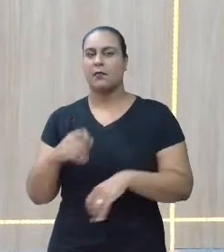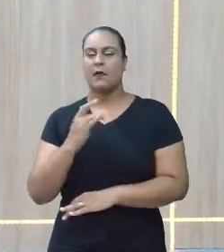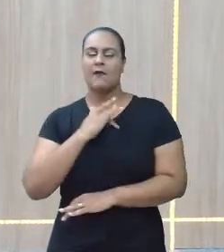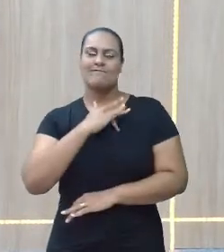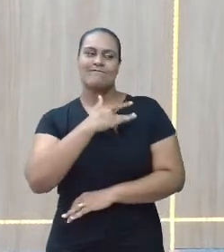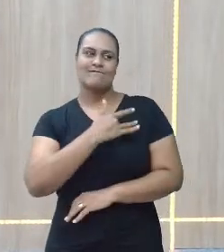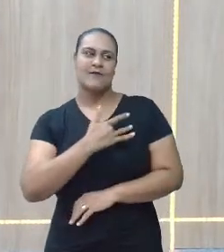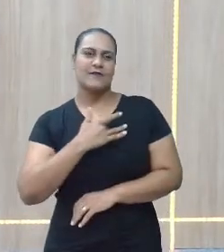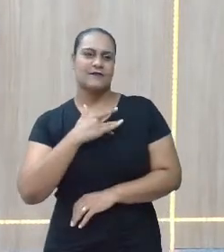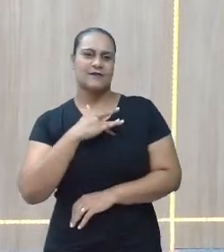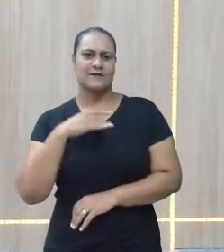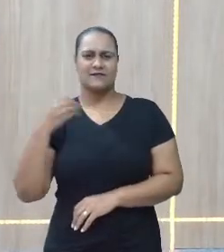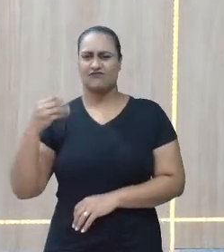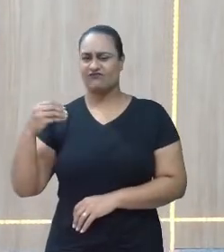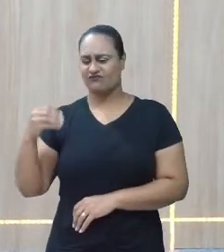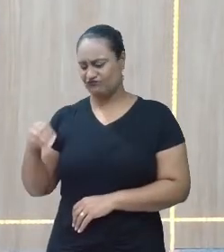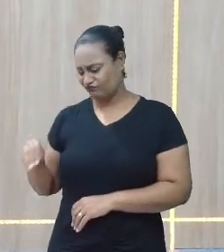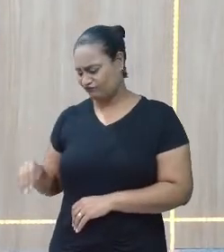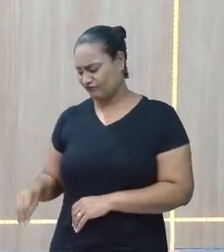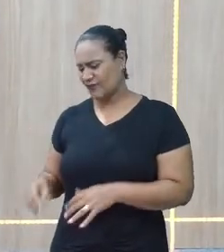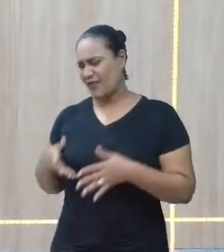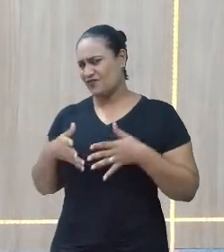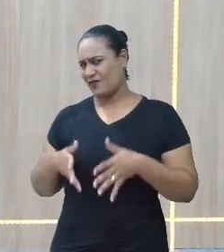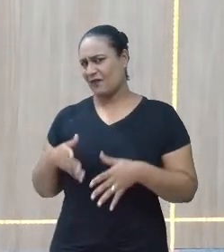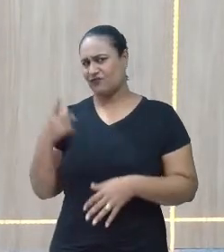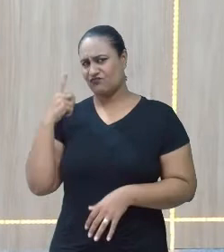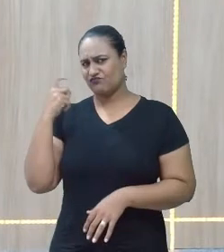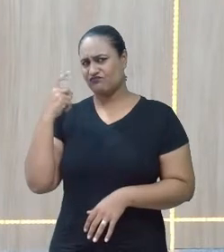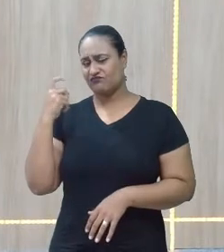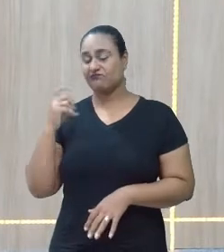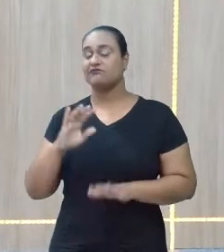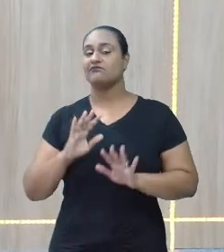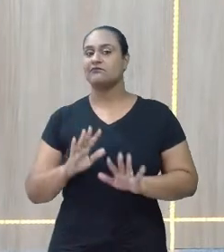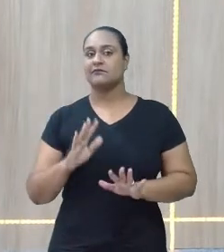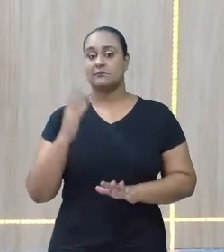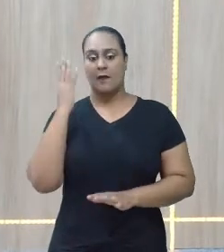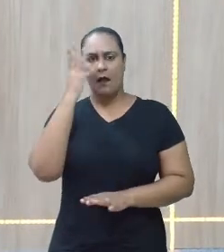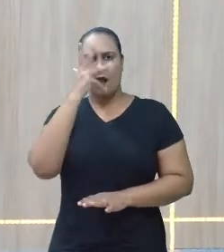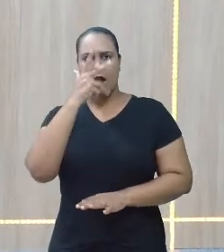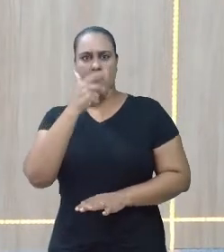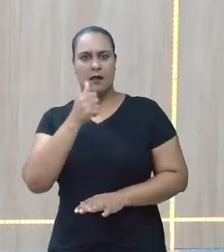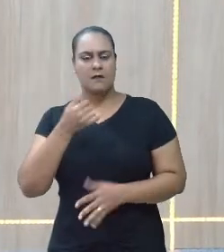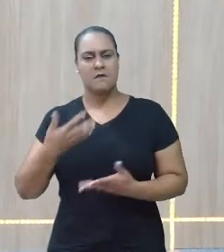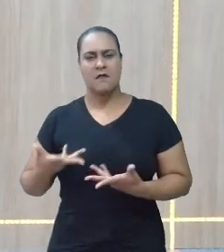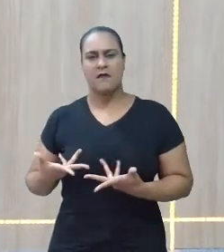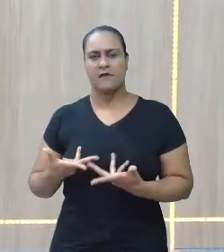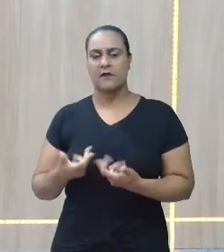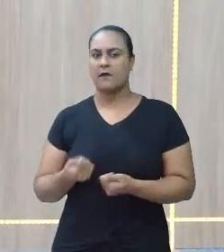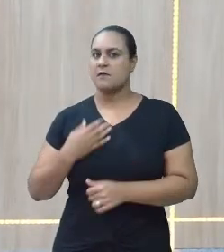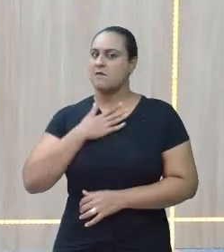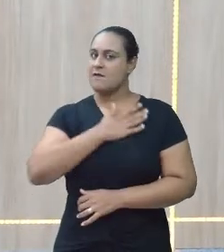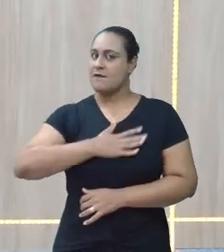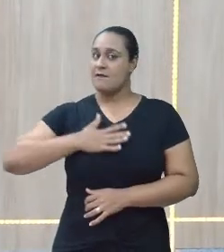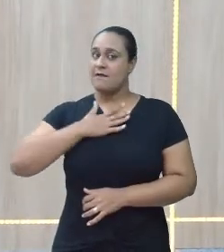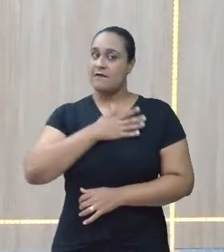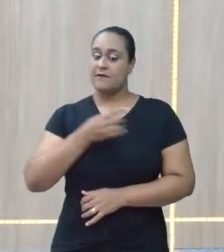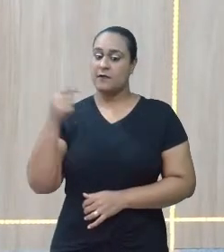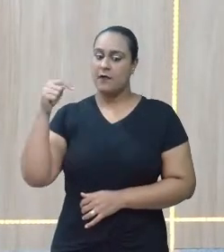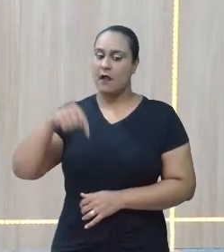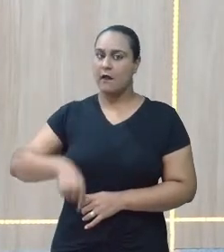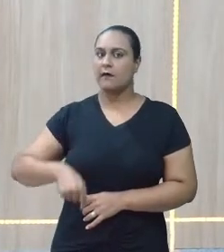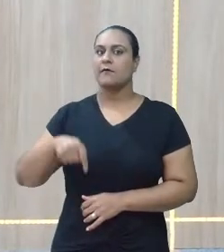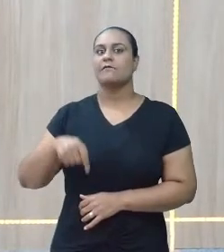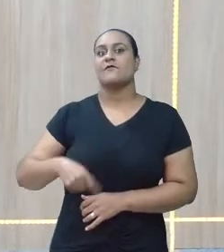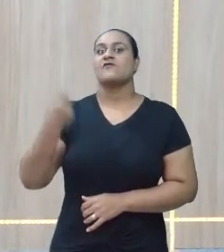Deixa eu tirar esse sino, porque vai ficar chato, né? Esse chocalho. Lindo, maravilhoso, tudo bem com vocês? É um enorme prazer, satisfação estar aqui toda